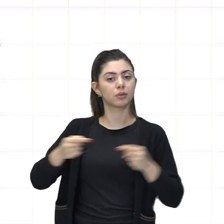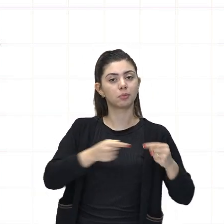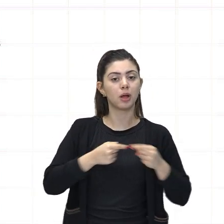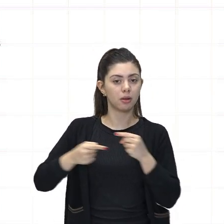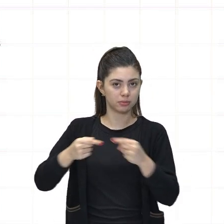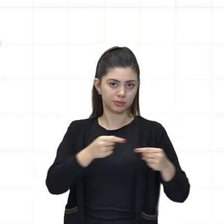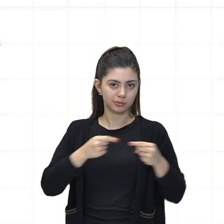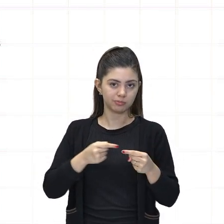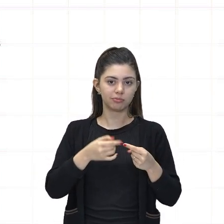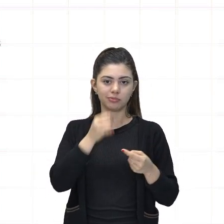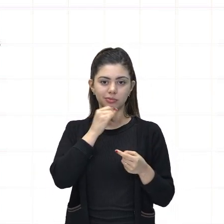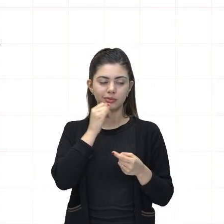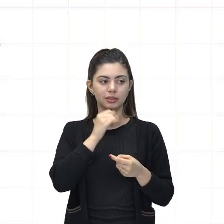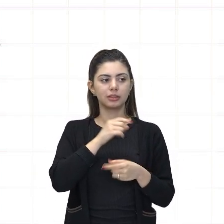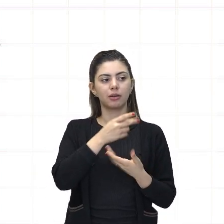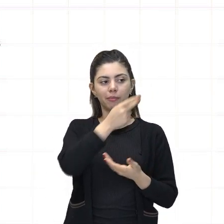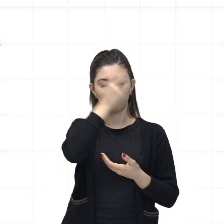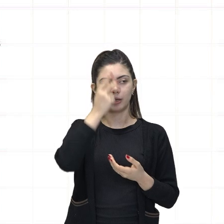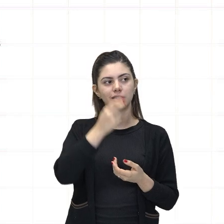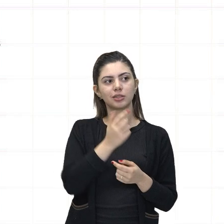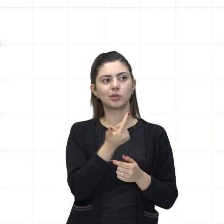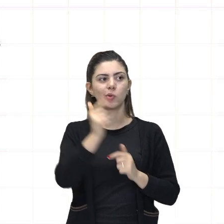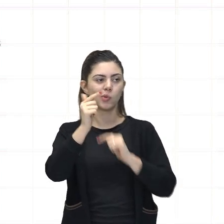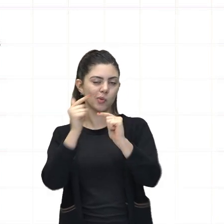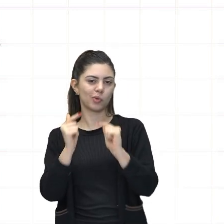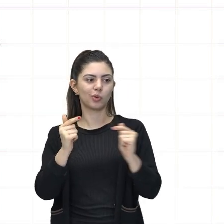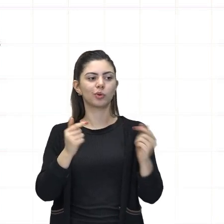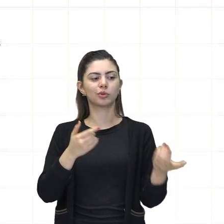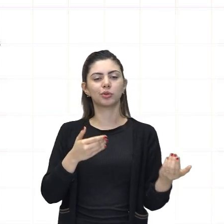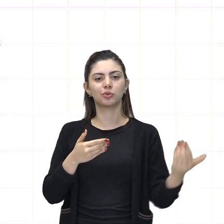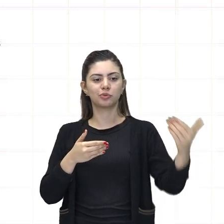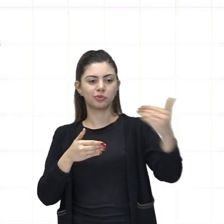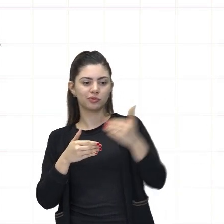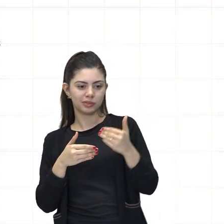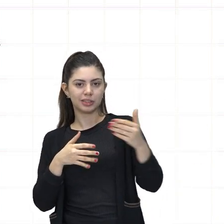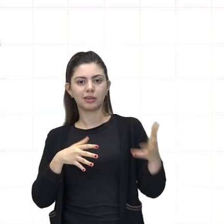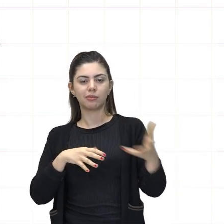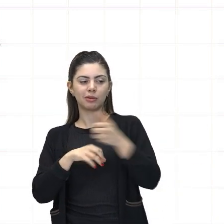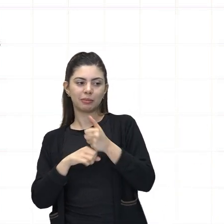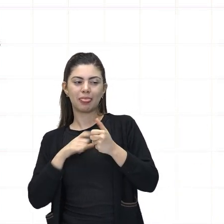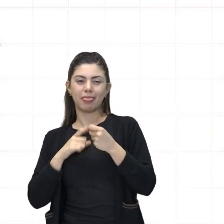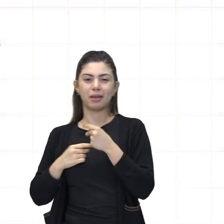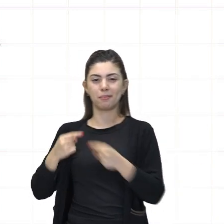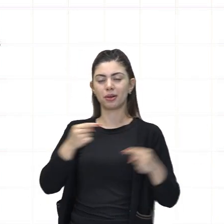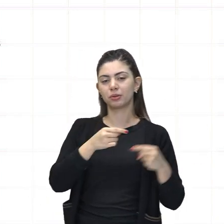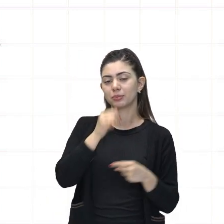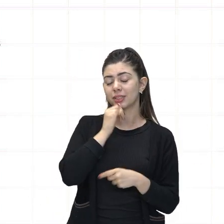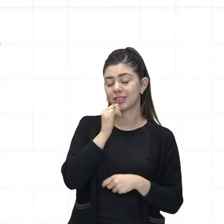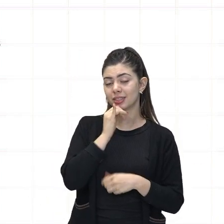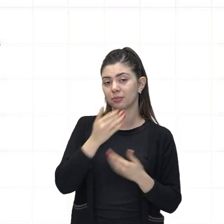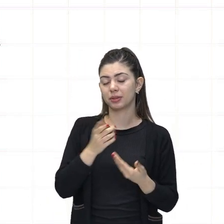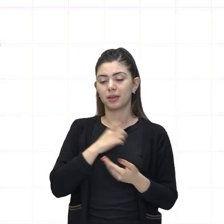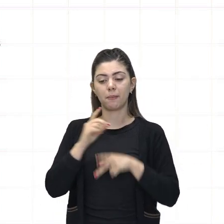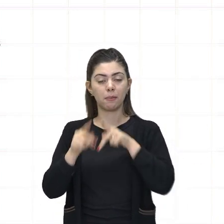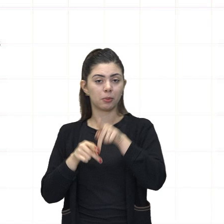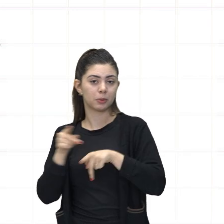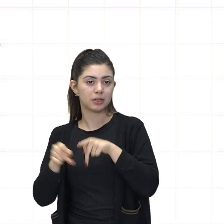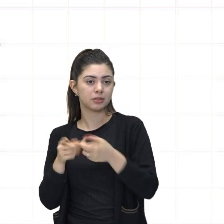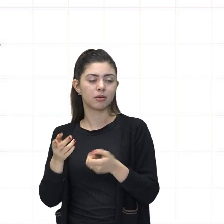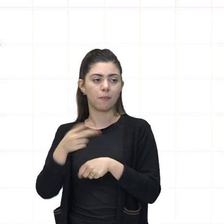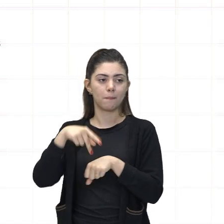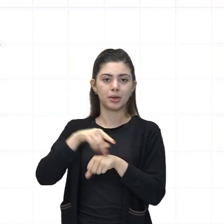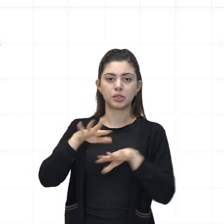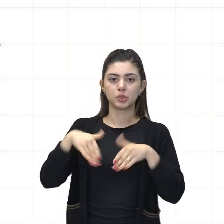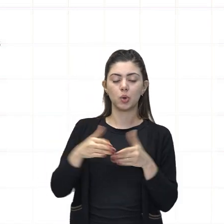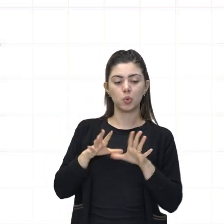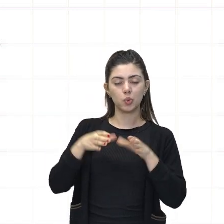ou a invasão do seu território por outros países. Então sempre acontece de um país, de um povo, algum grupo de pessoas